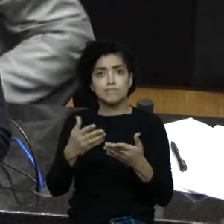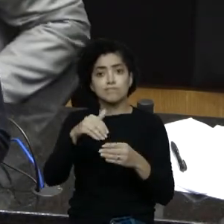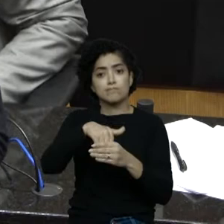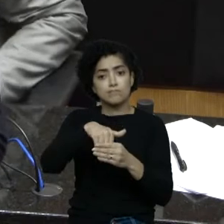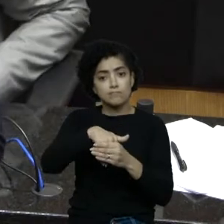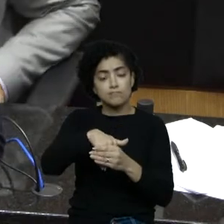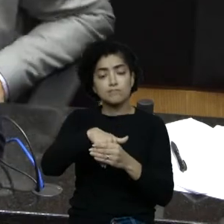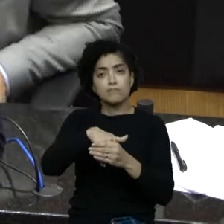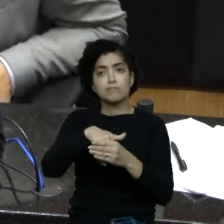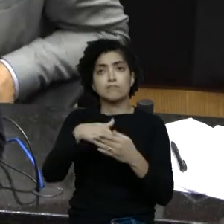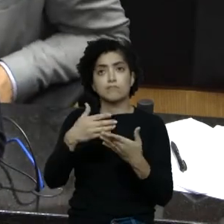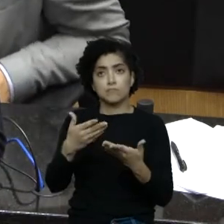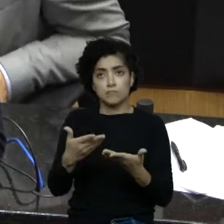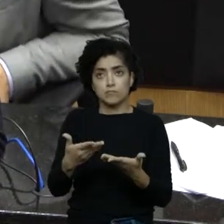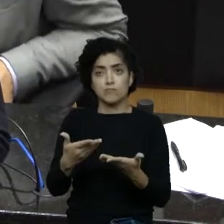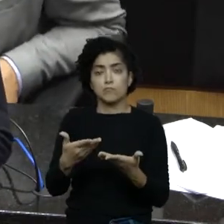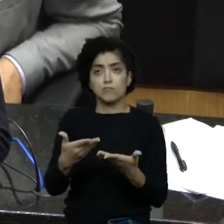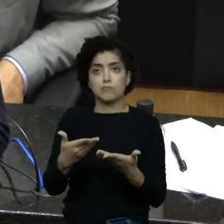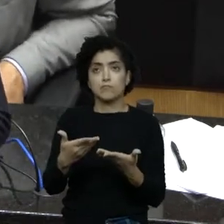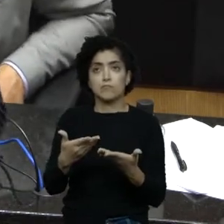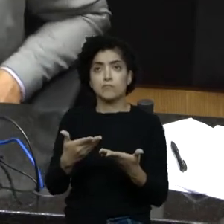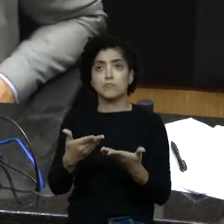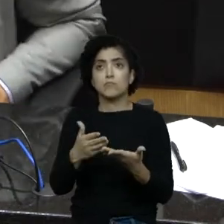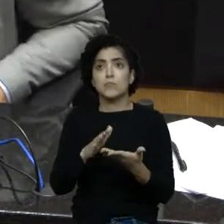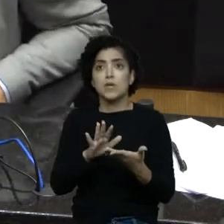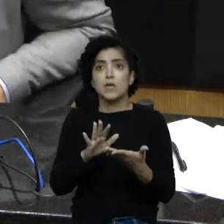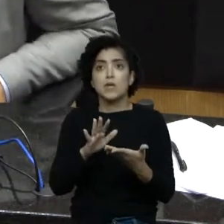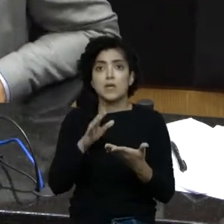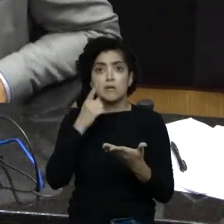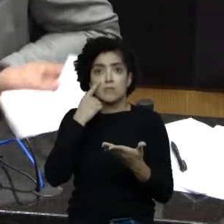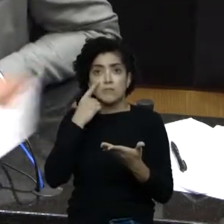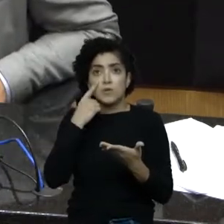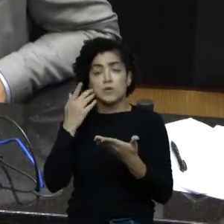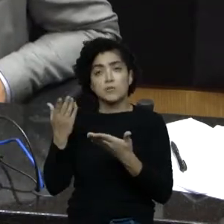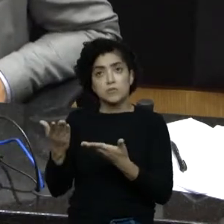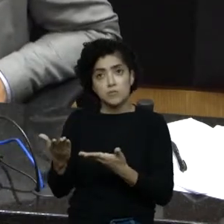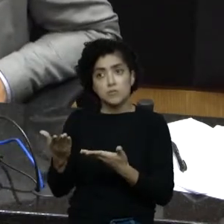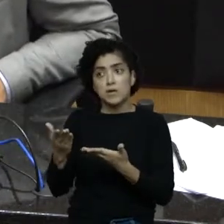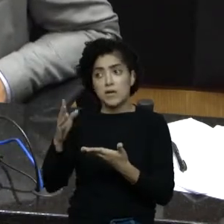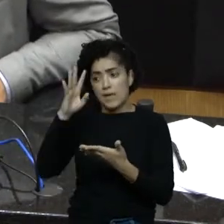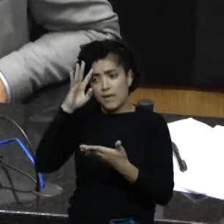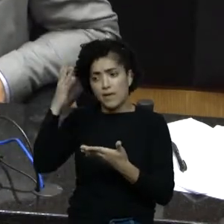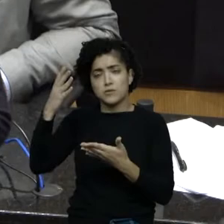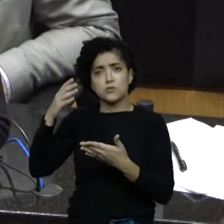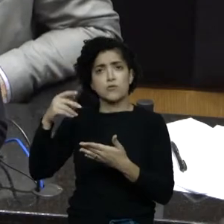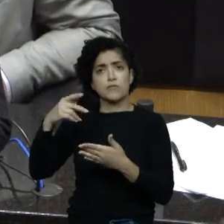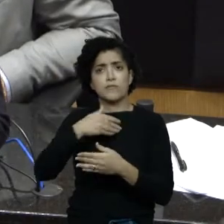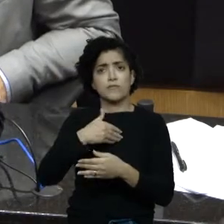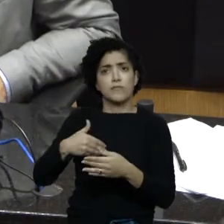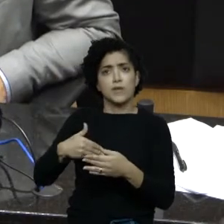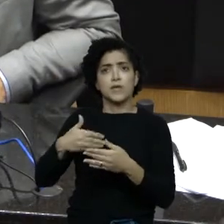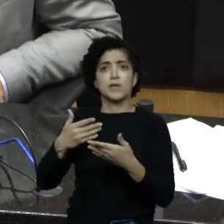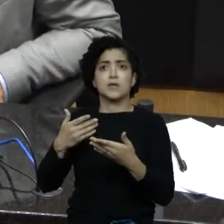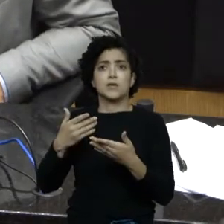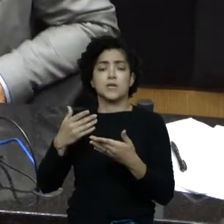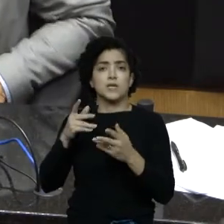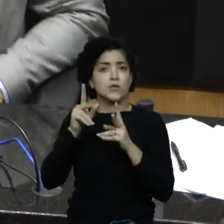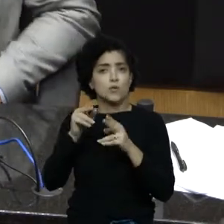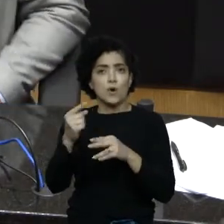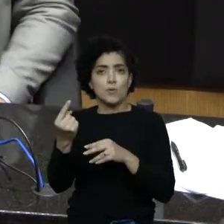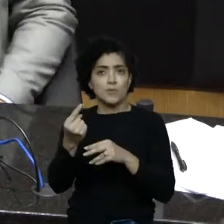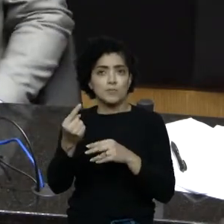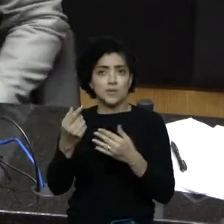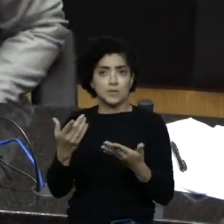voltar o projeto vamos encarar o governo vamos fazer e resolver esse problema como fizemos a primeira oportunidade